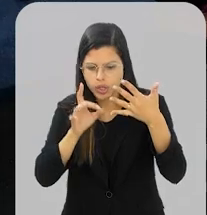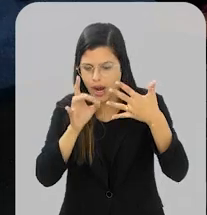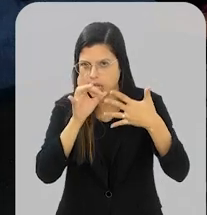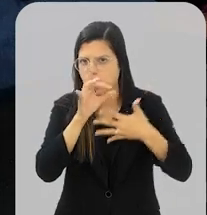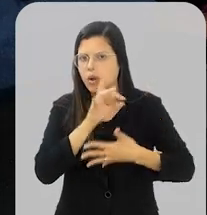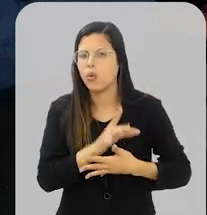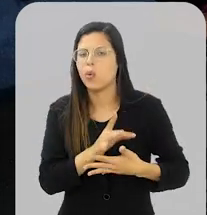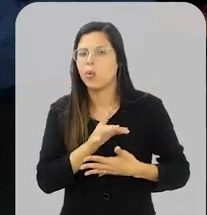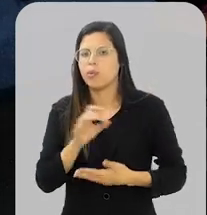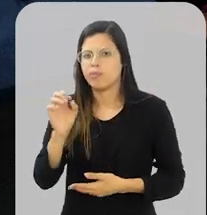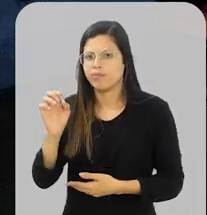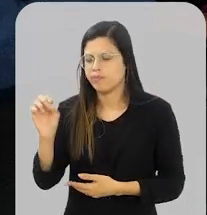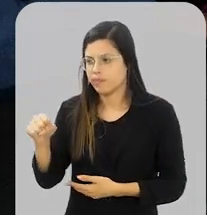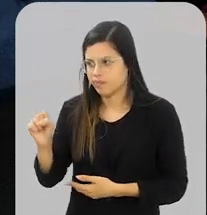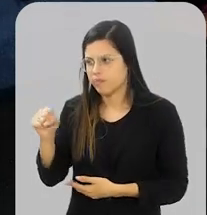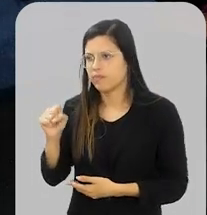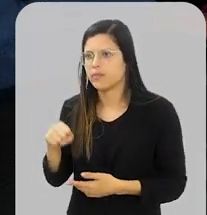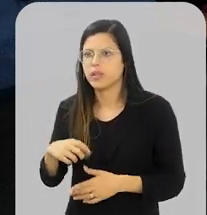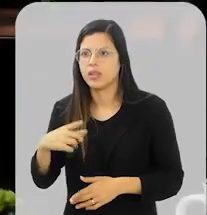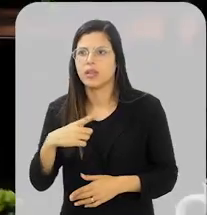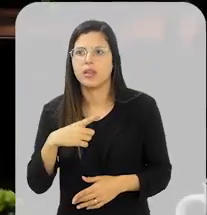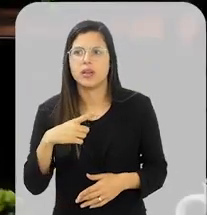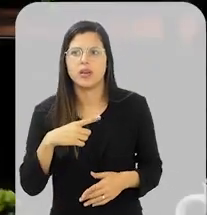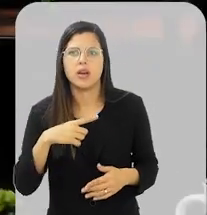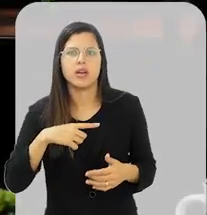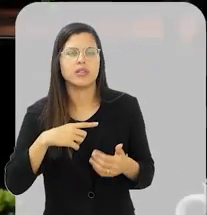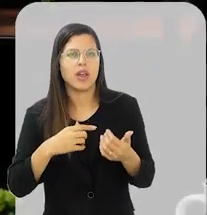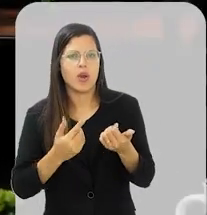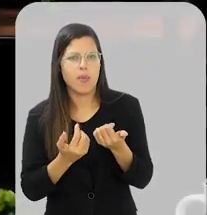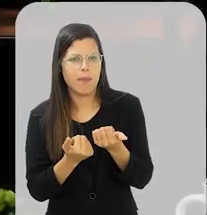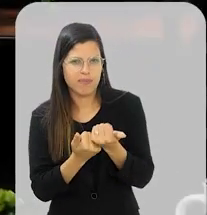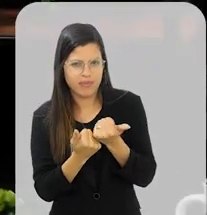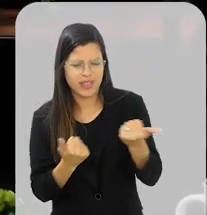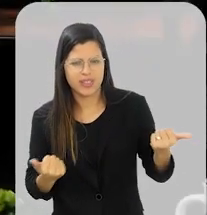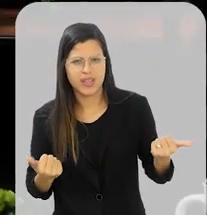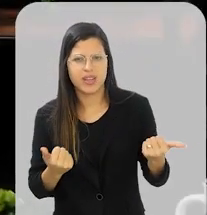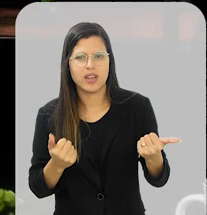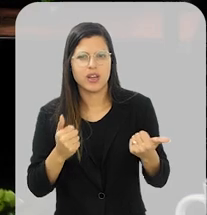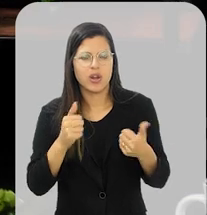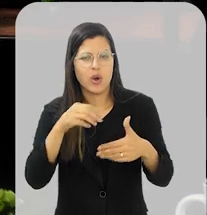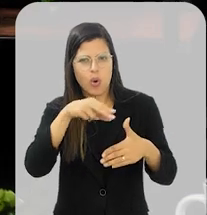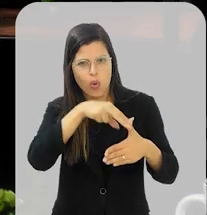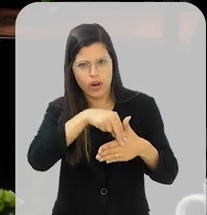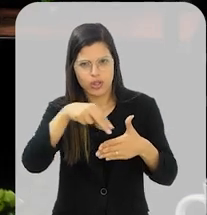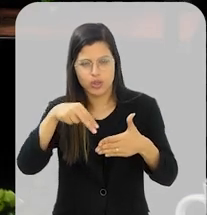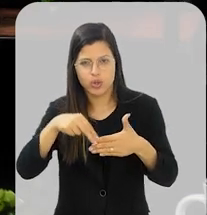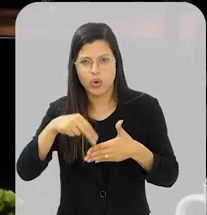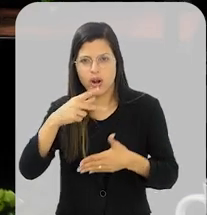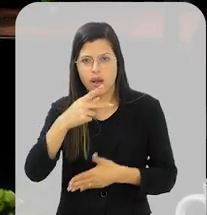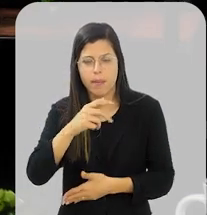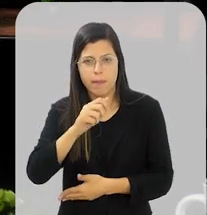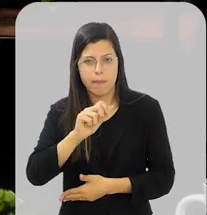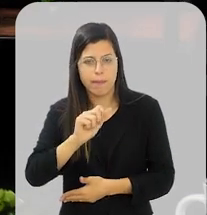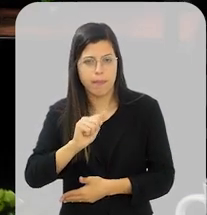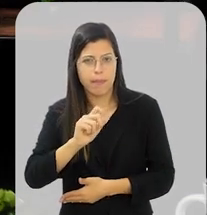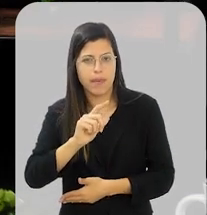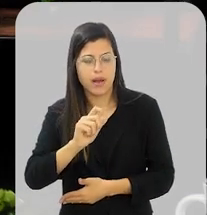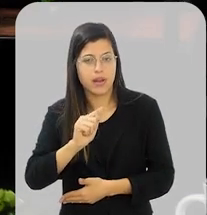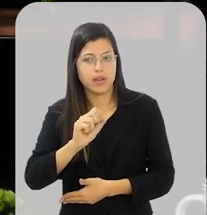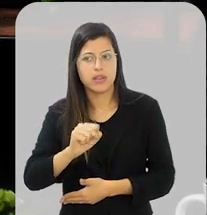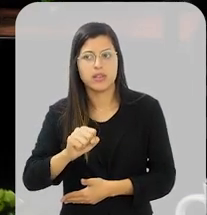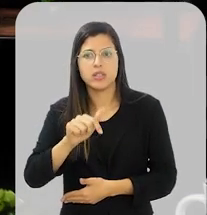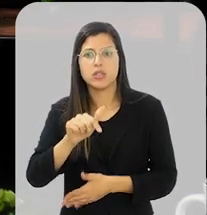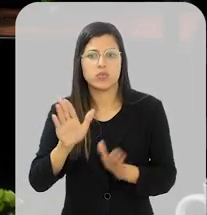Isso. Oxóssi, Tem Xangô. até uma coleção da nossa parceira editora Palas, né? Que a gente trabalha bastante, que é uma editora